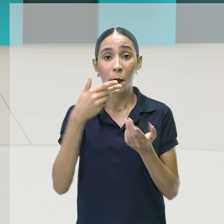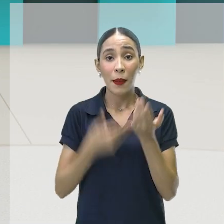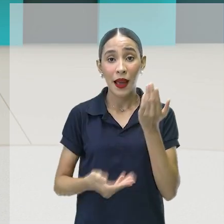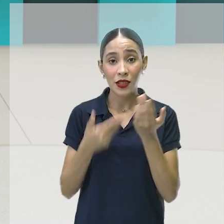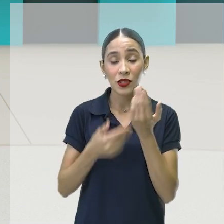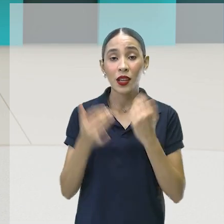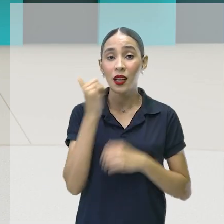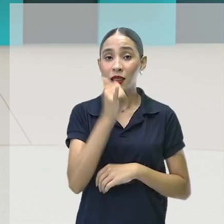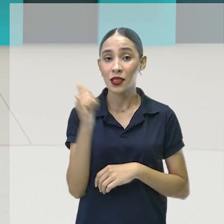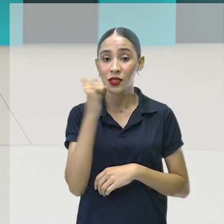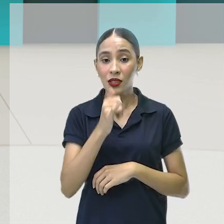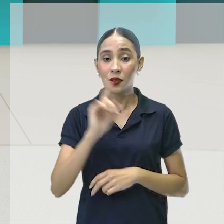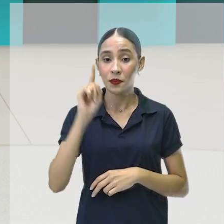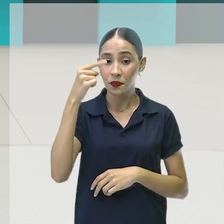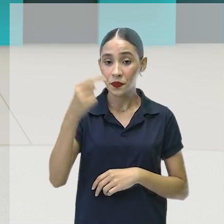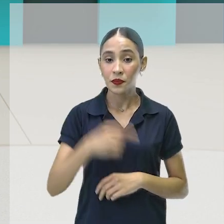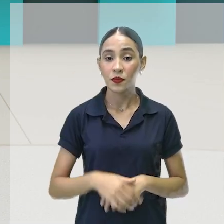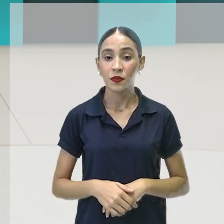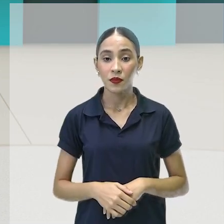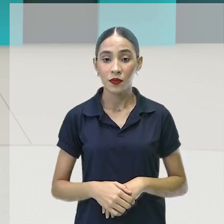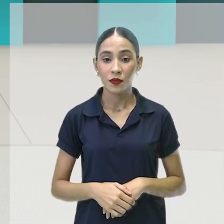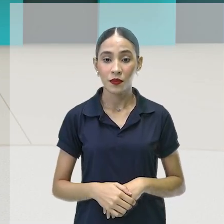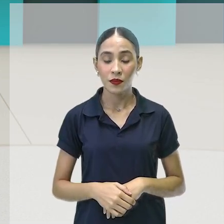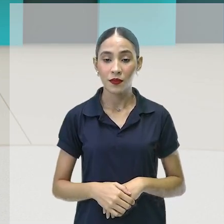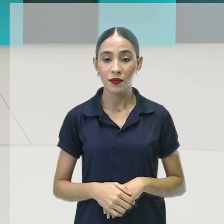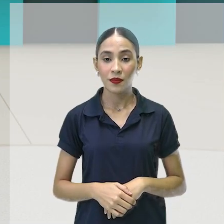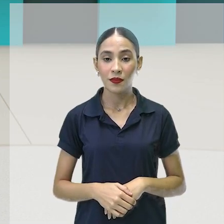né? Prosseguindo.